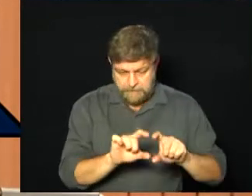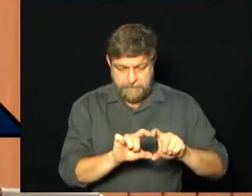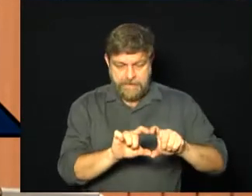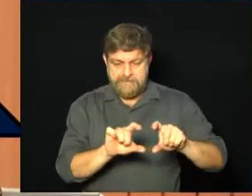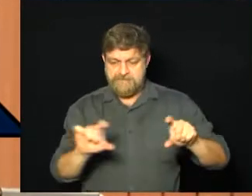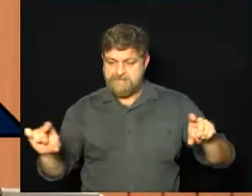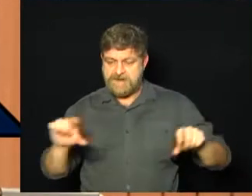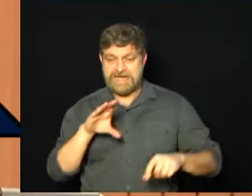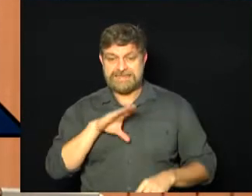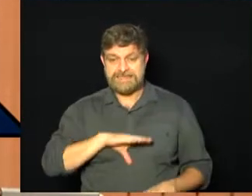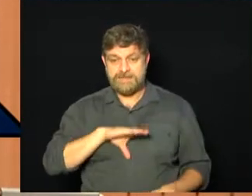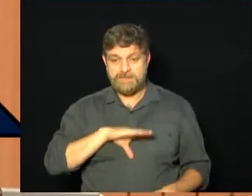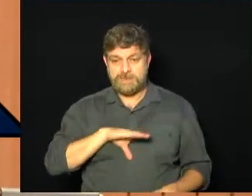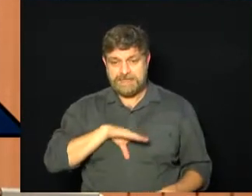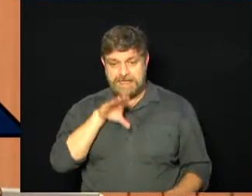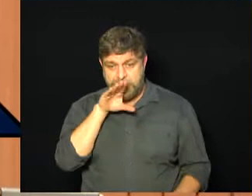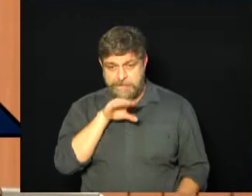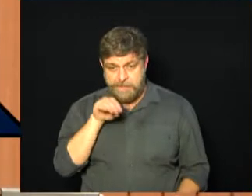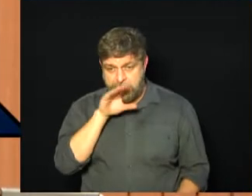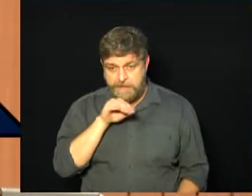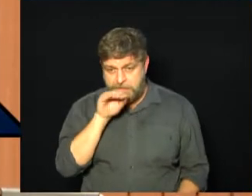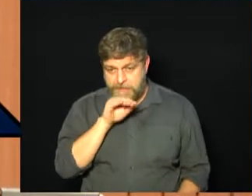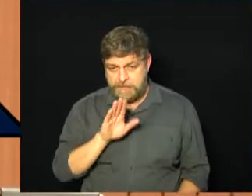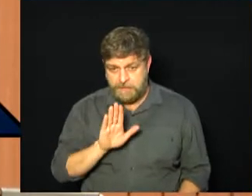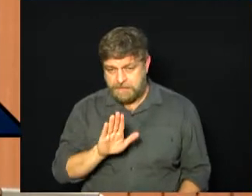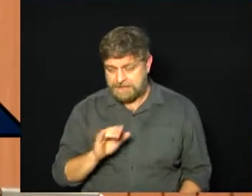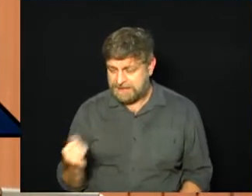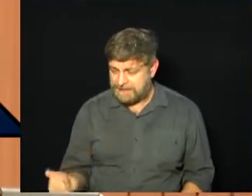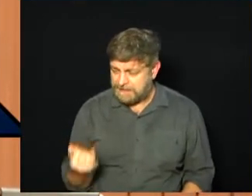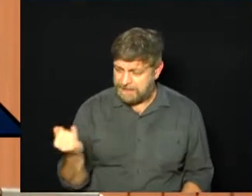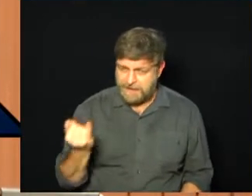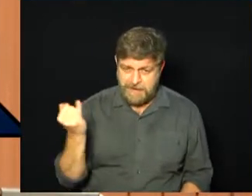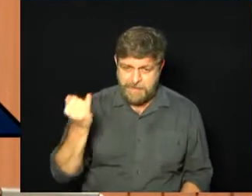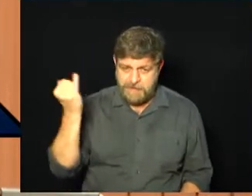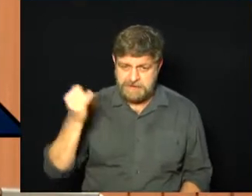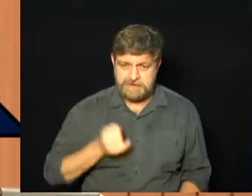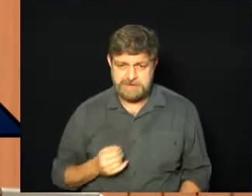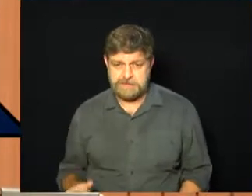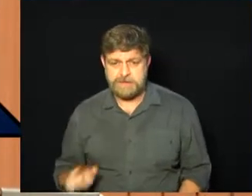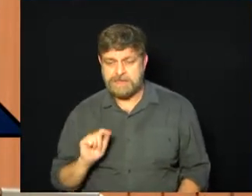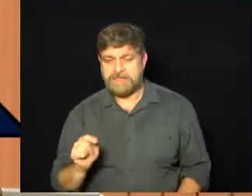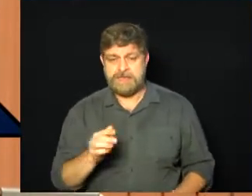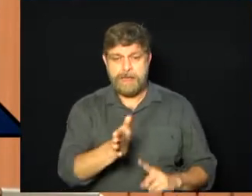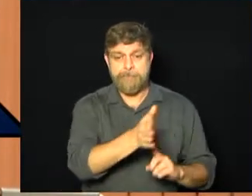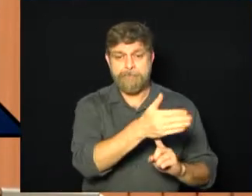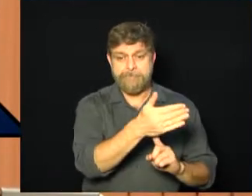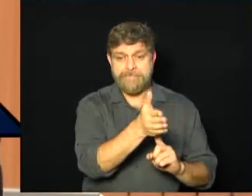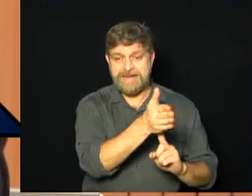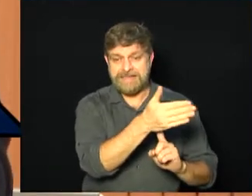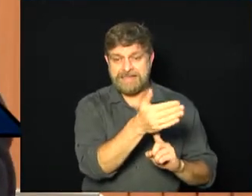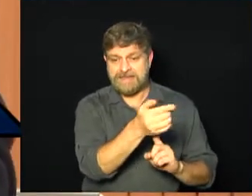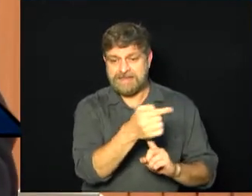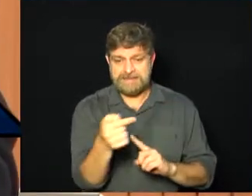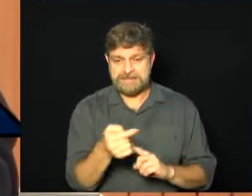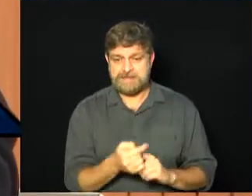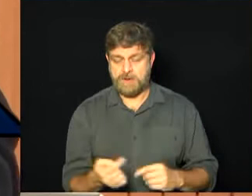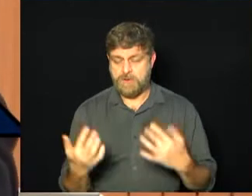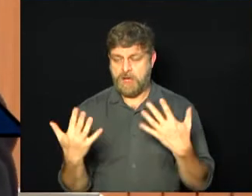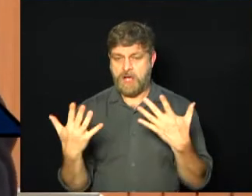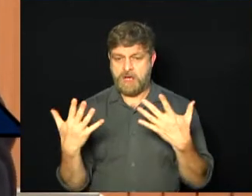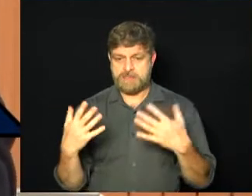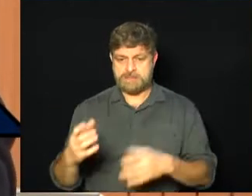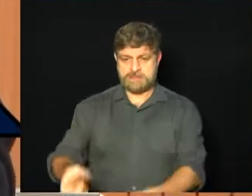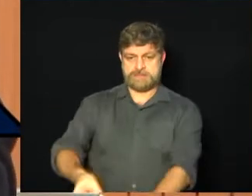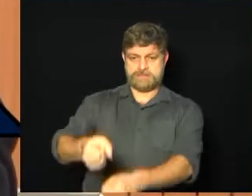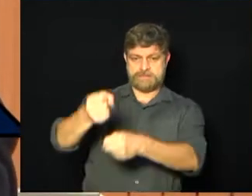é que tão importante, ou mais importante que as bandeiras, são as mãos que